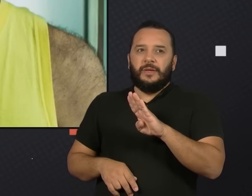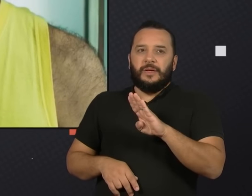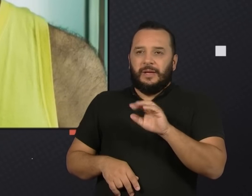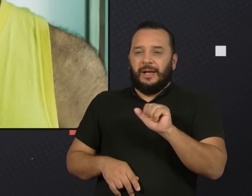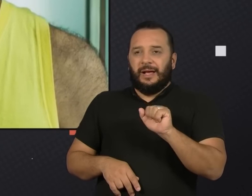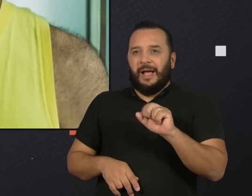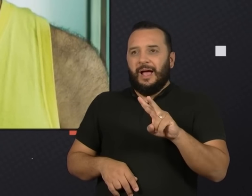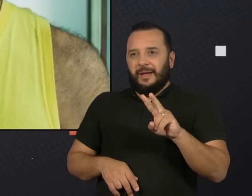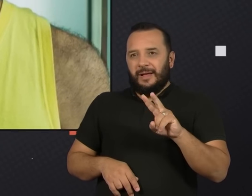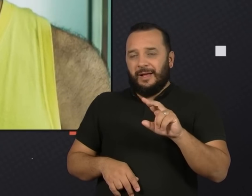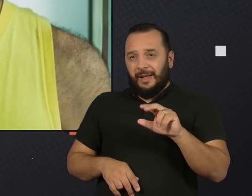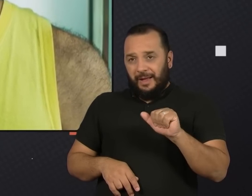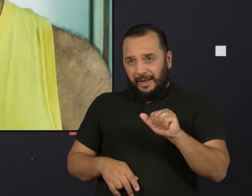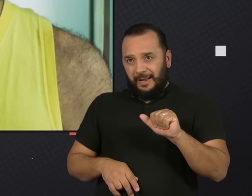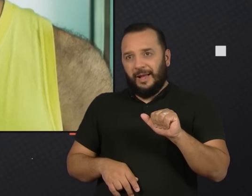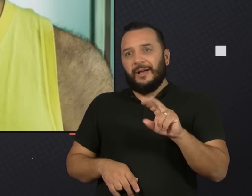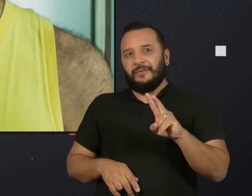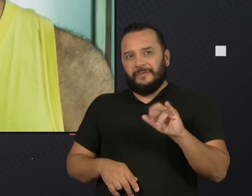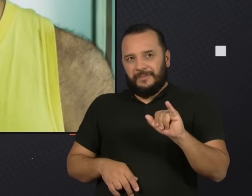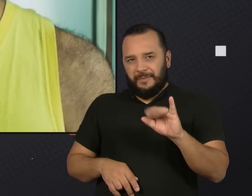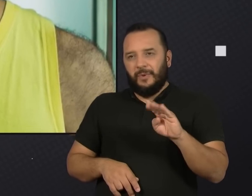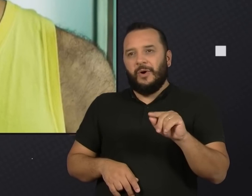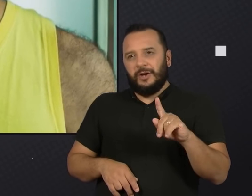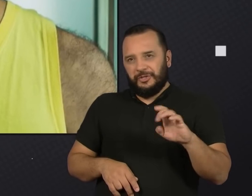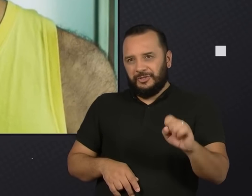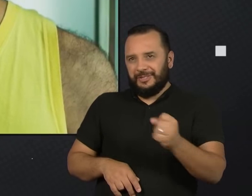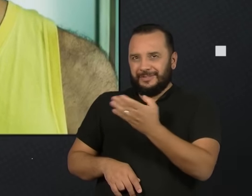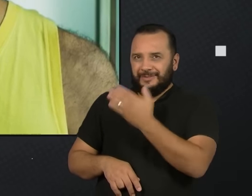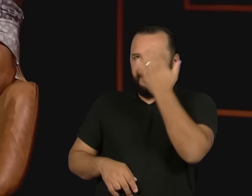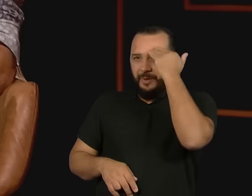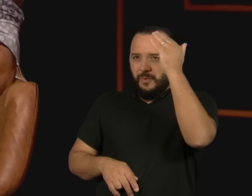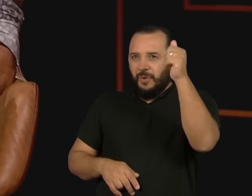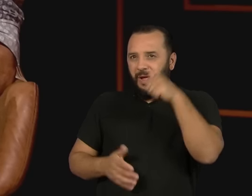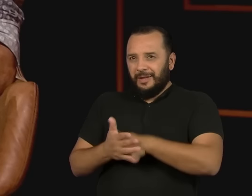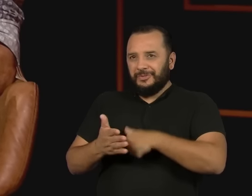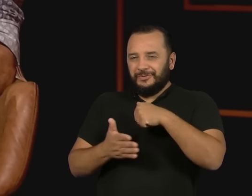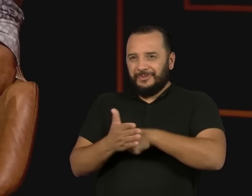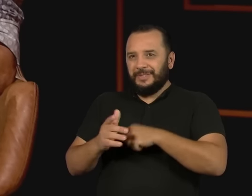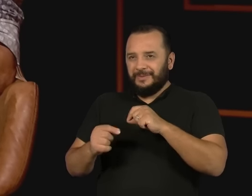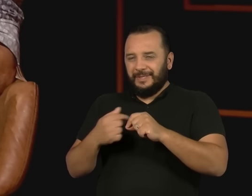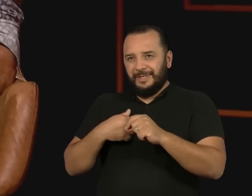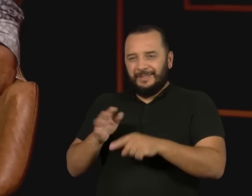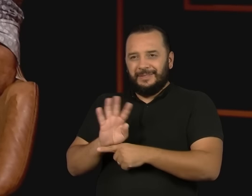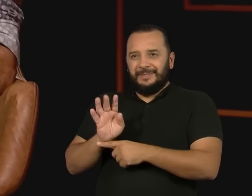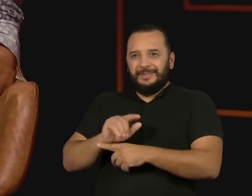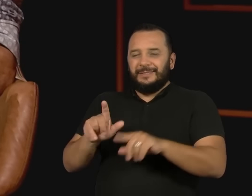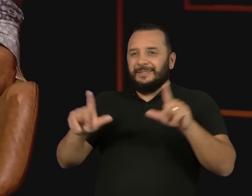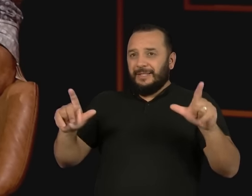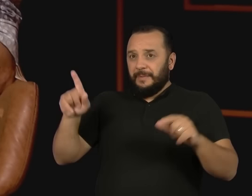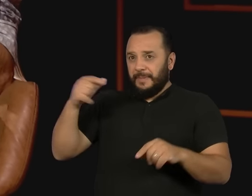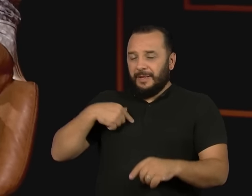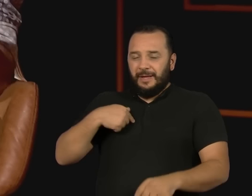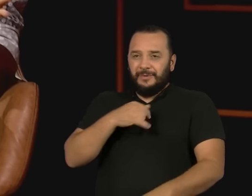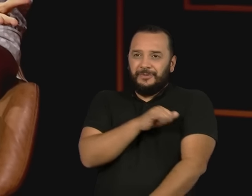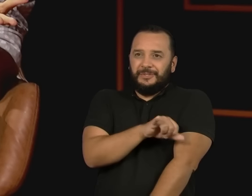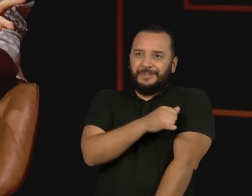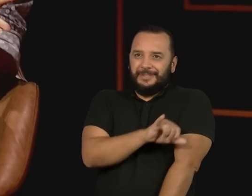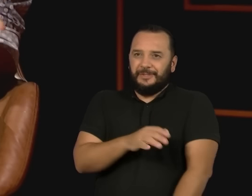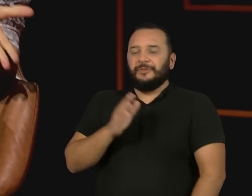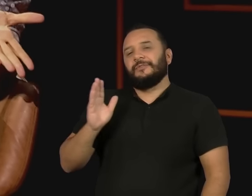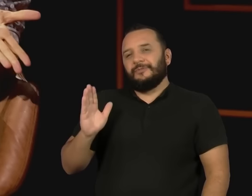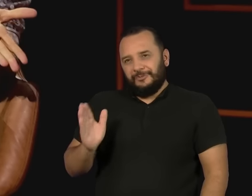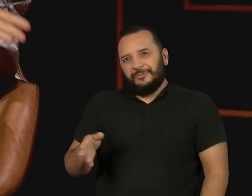cinema independente no Rio de Janeiro, um grande ativista do cinema carioca, já tinha